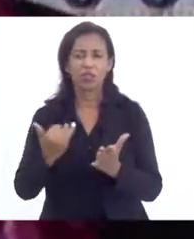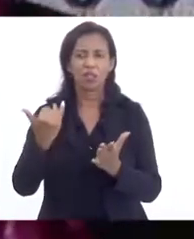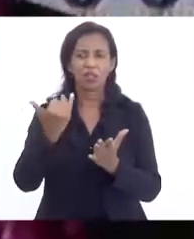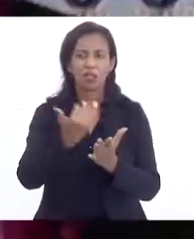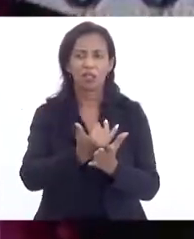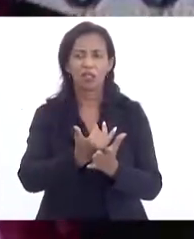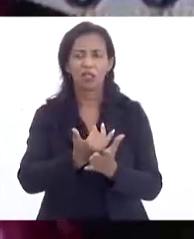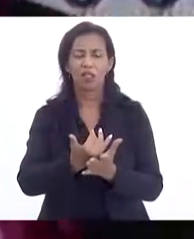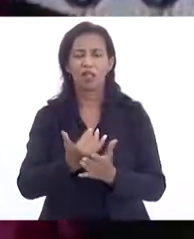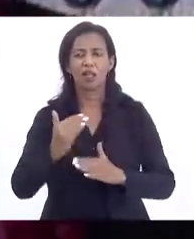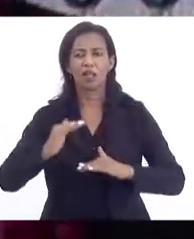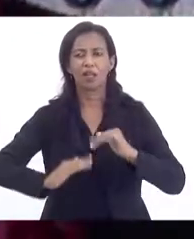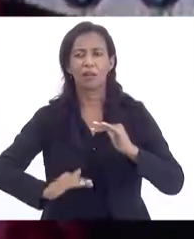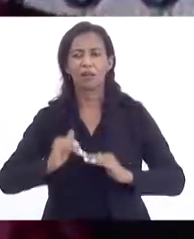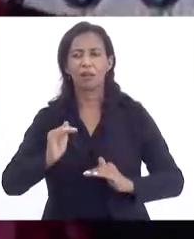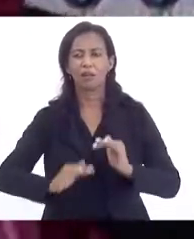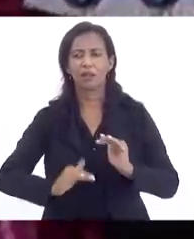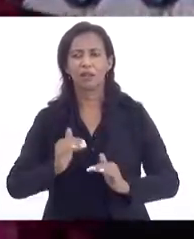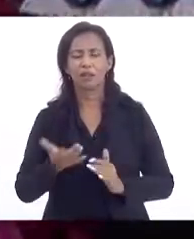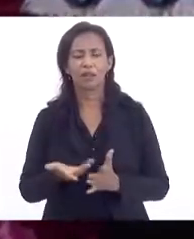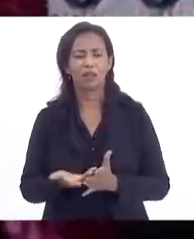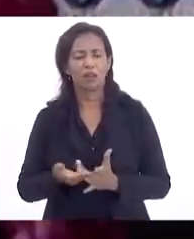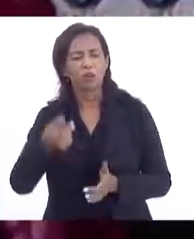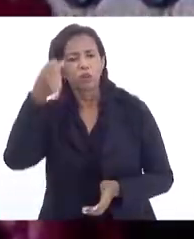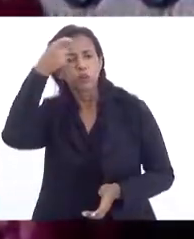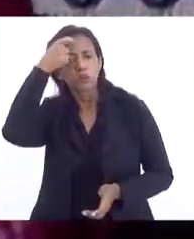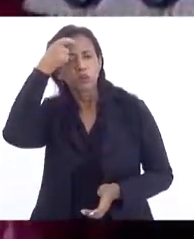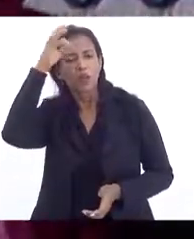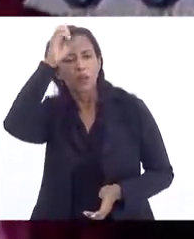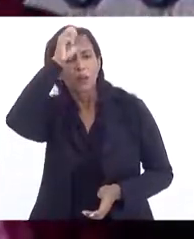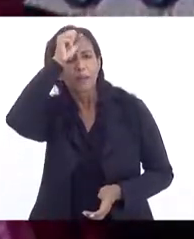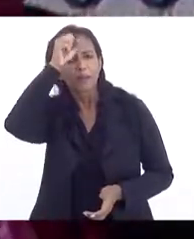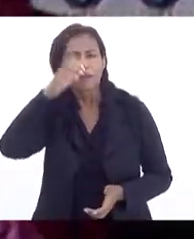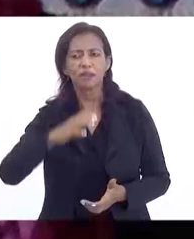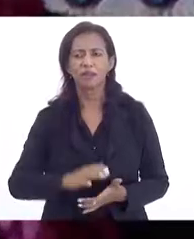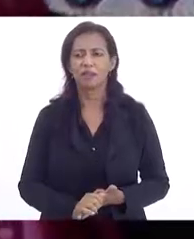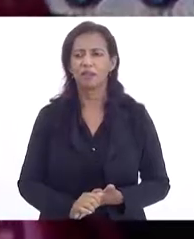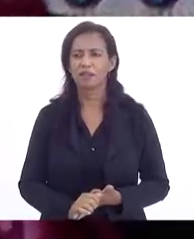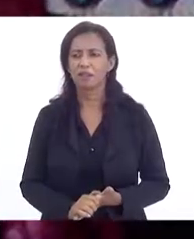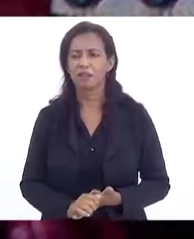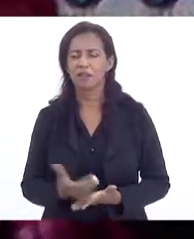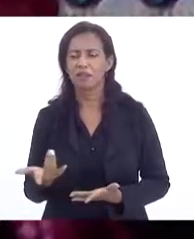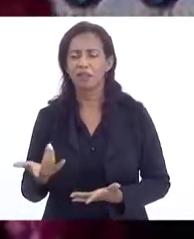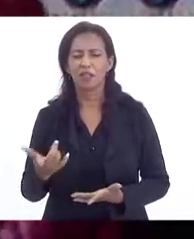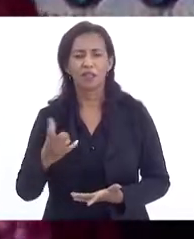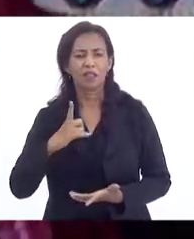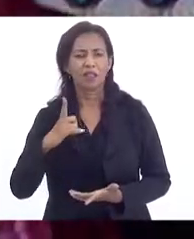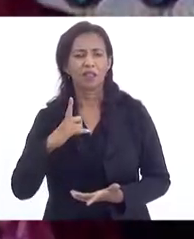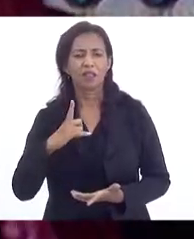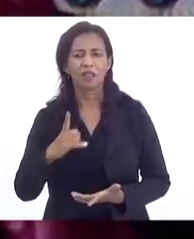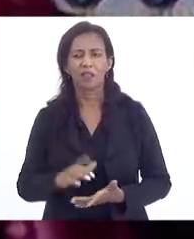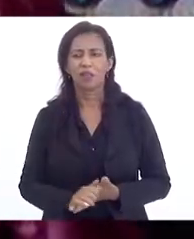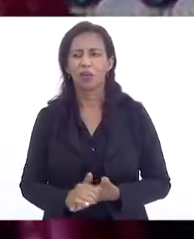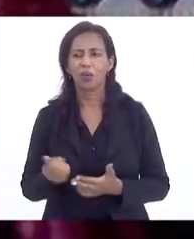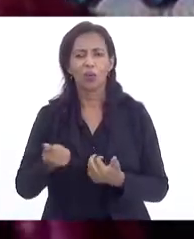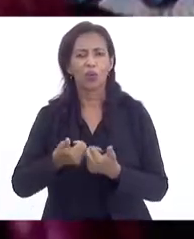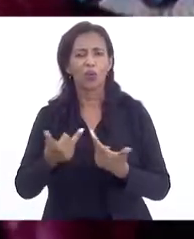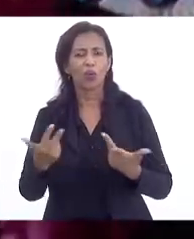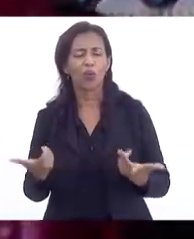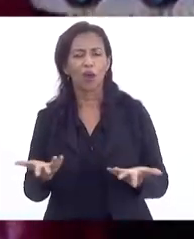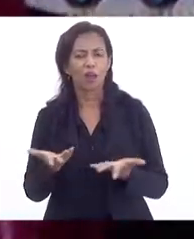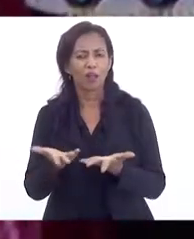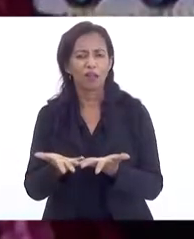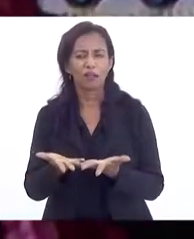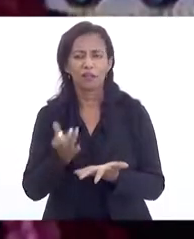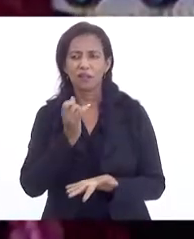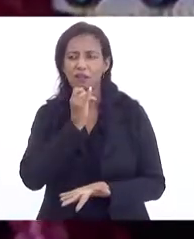acréscimo à capacidade cognitiva, à subjetividade? Quais seriam as,